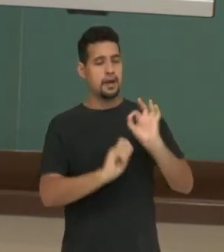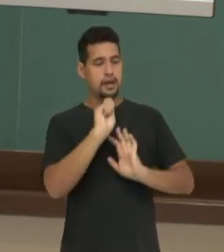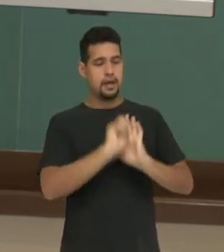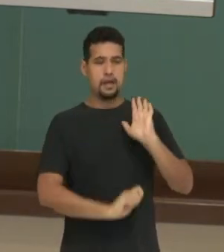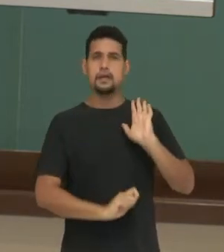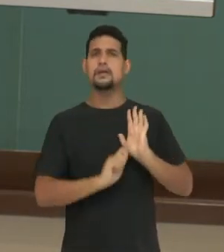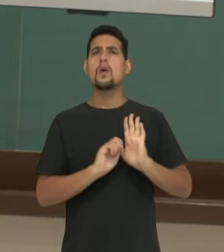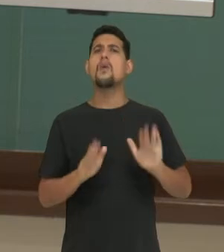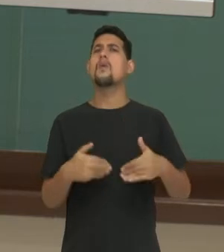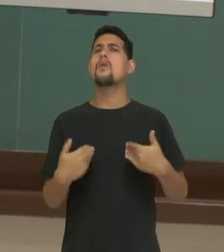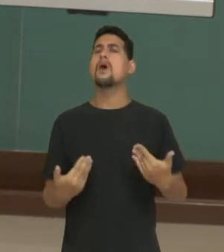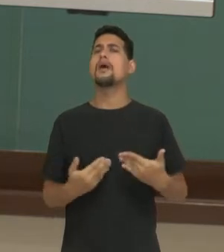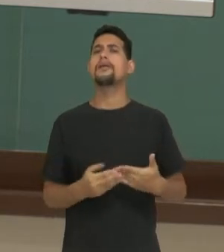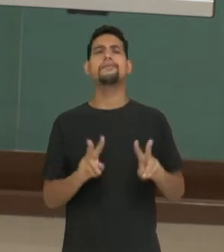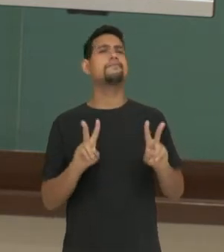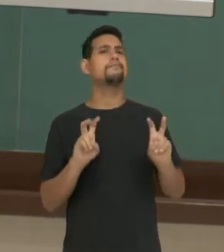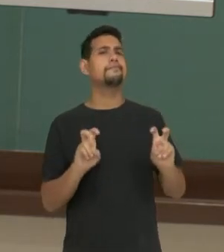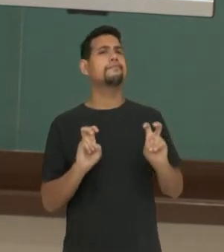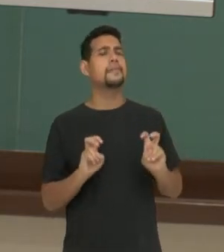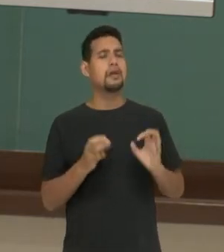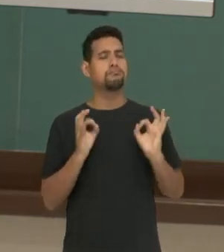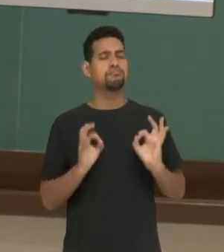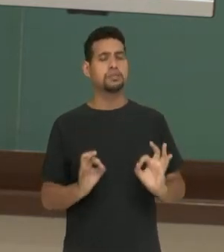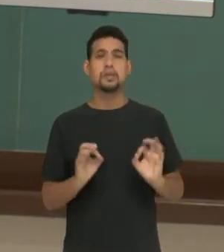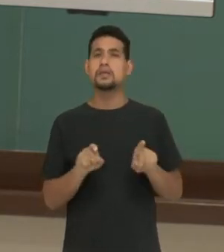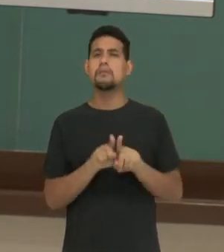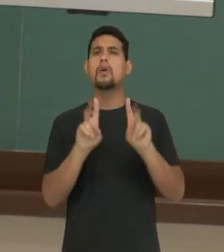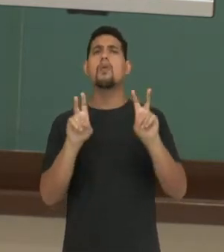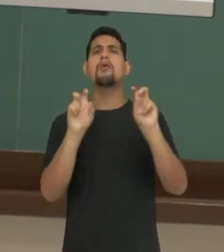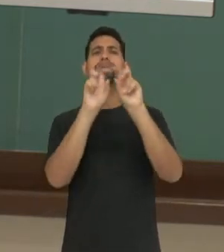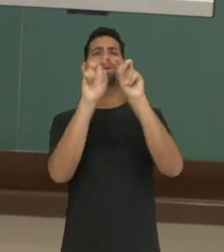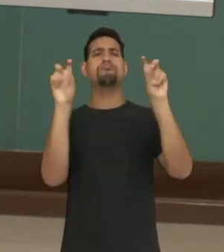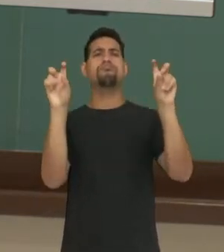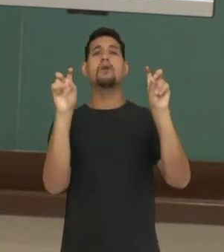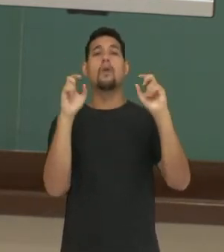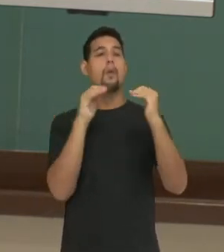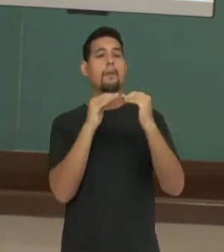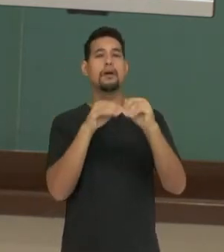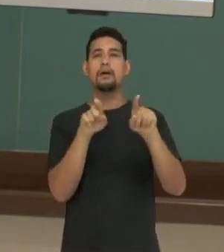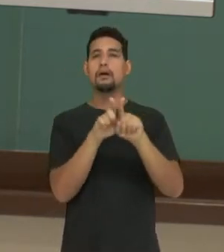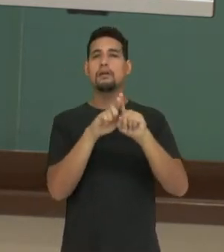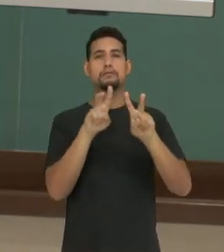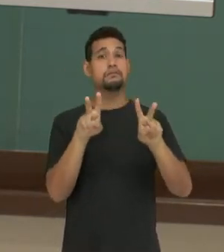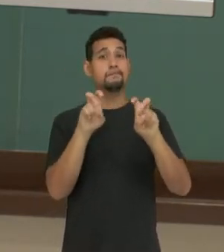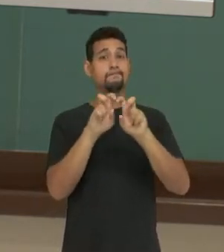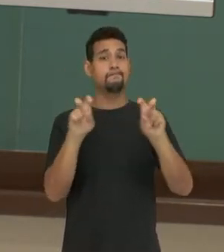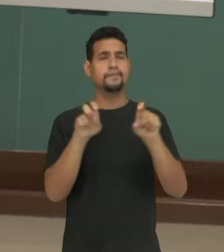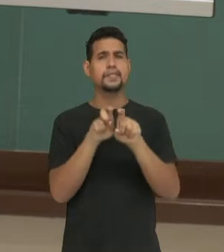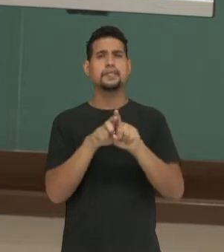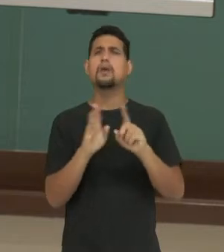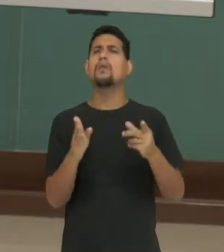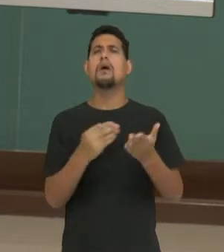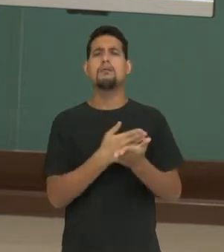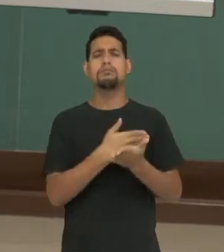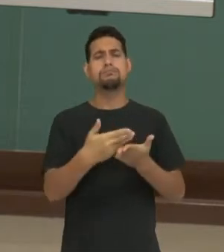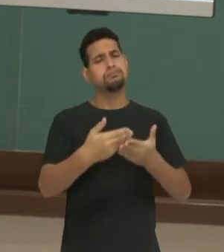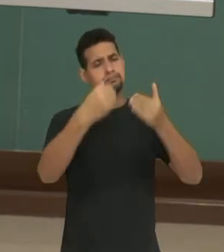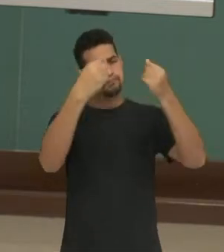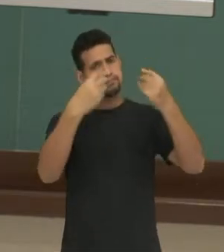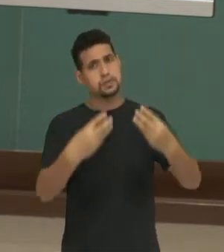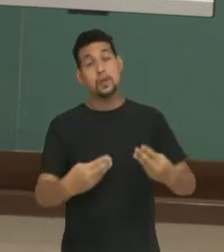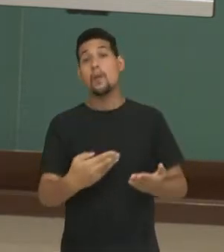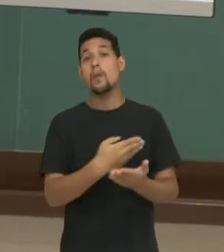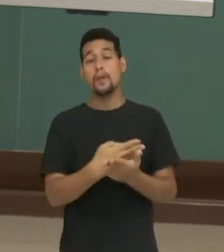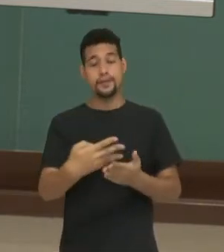textual, qual seria o tema adequado, um título que venha ao encontro desse tema, né? A introdução, na